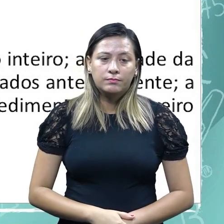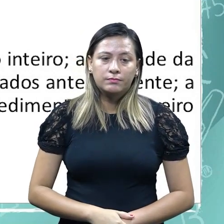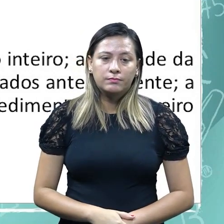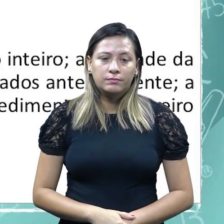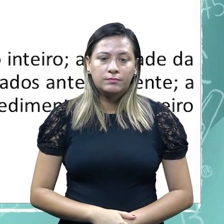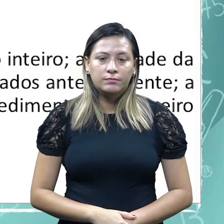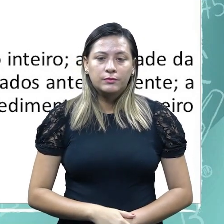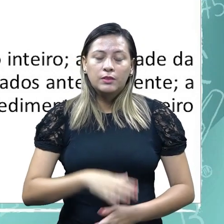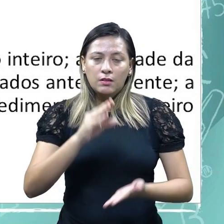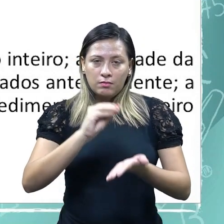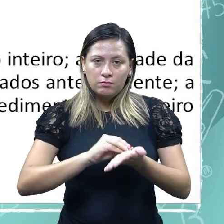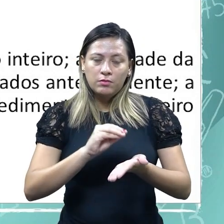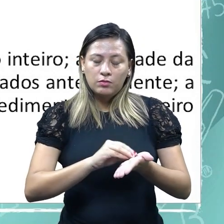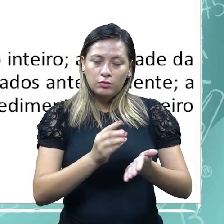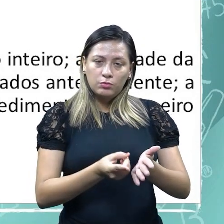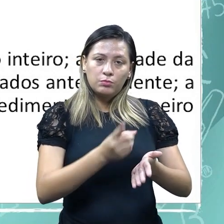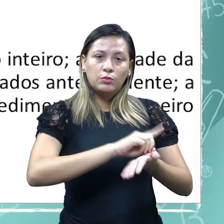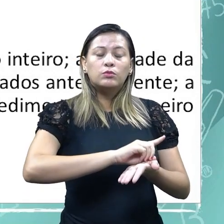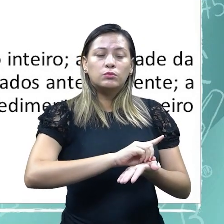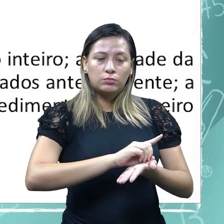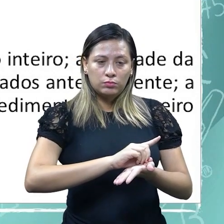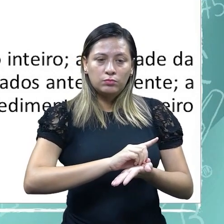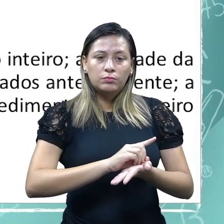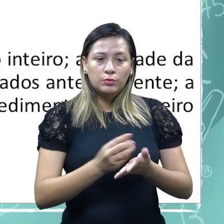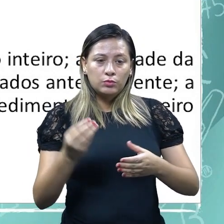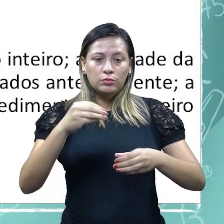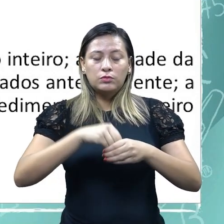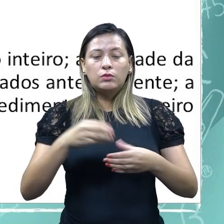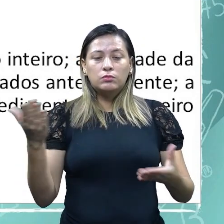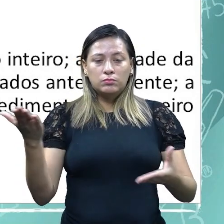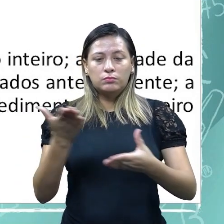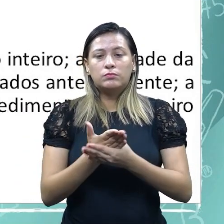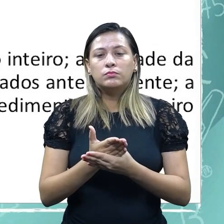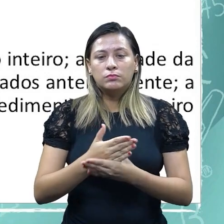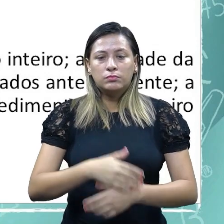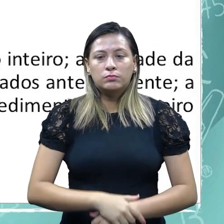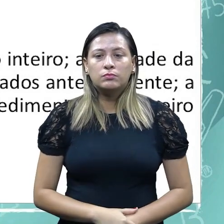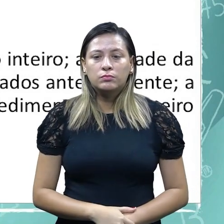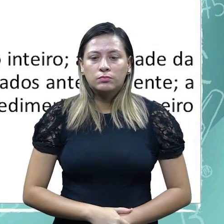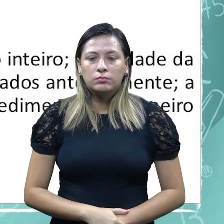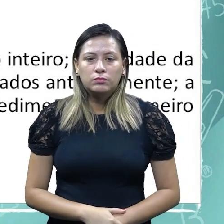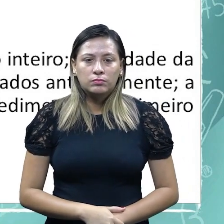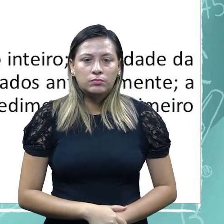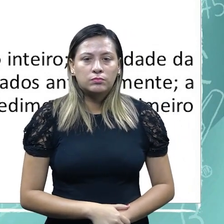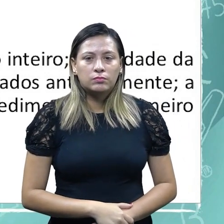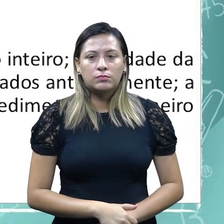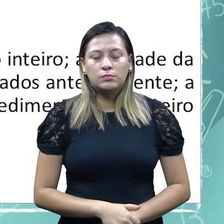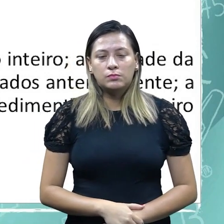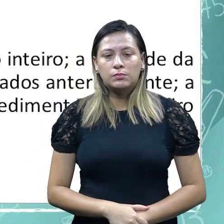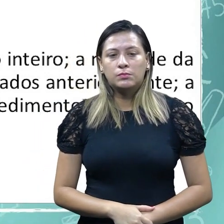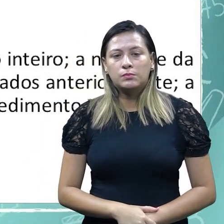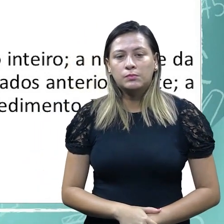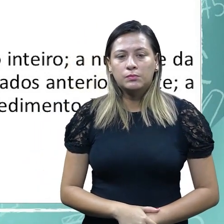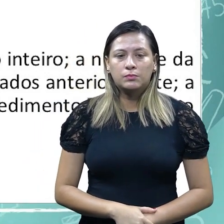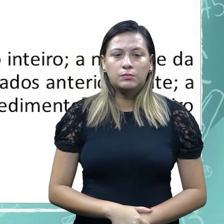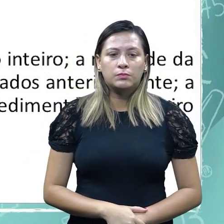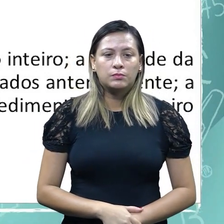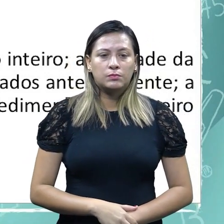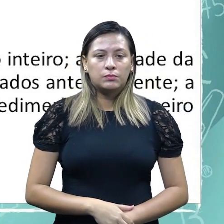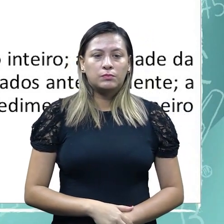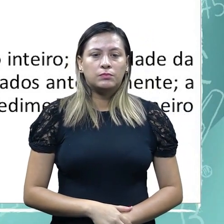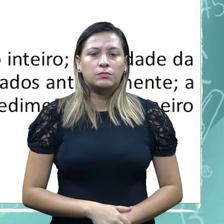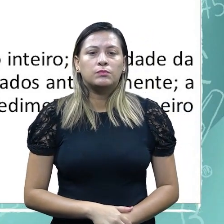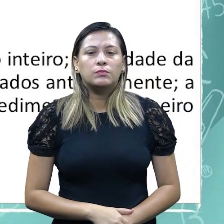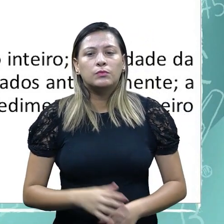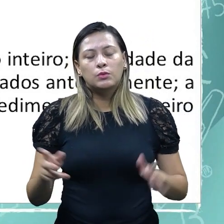de pressupostos processuais não determina sempre a nulidade de todo o processo. Então, a